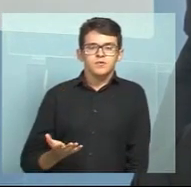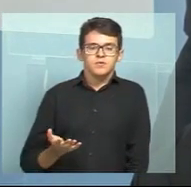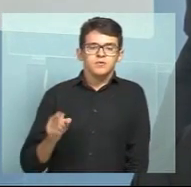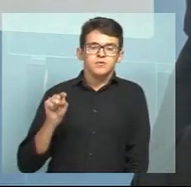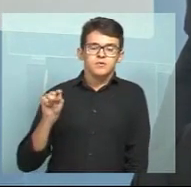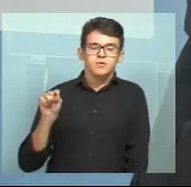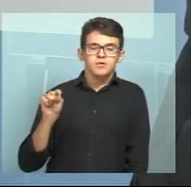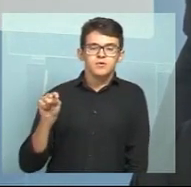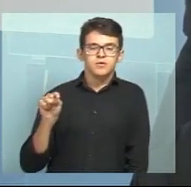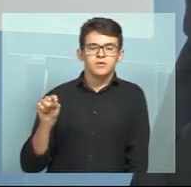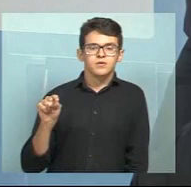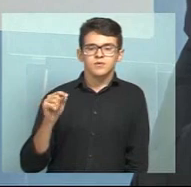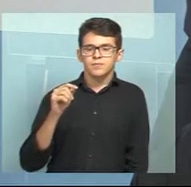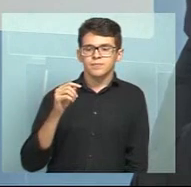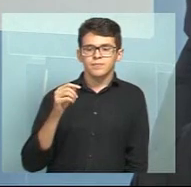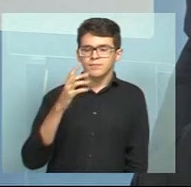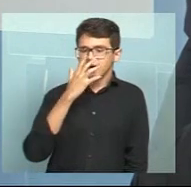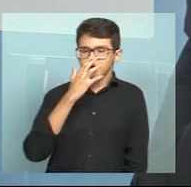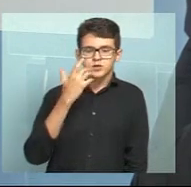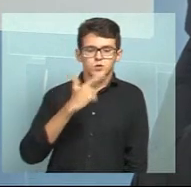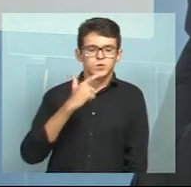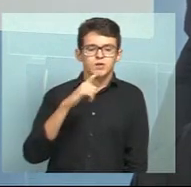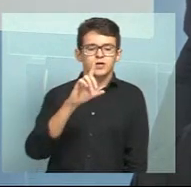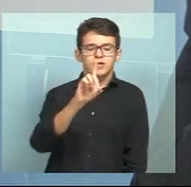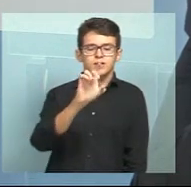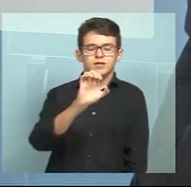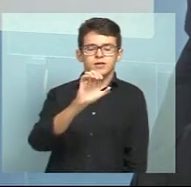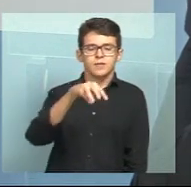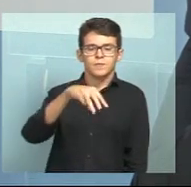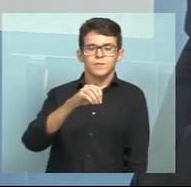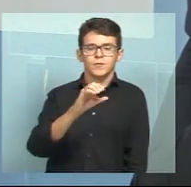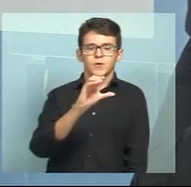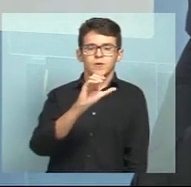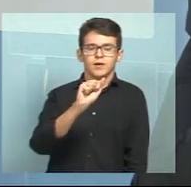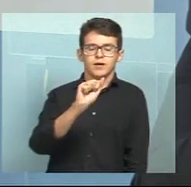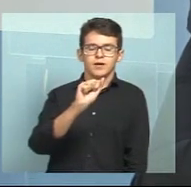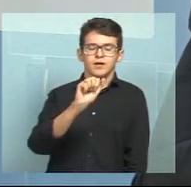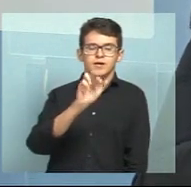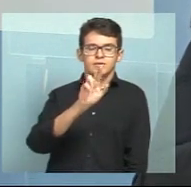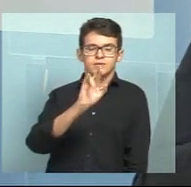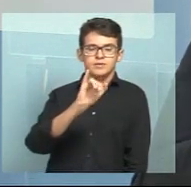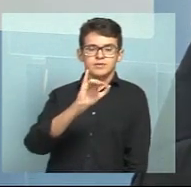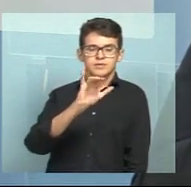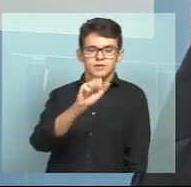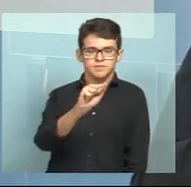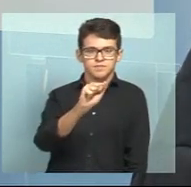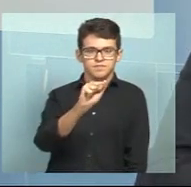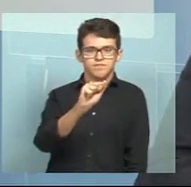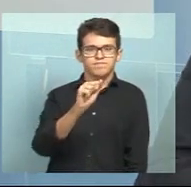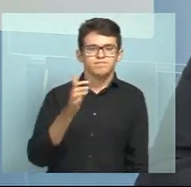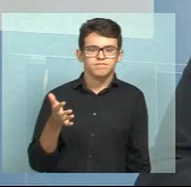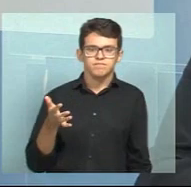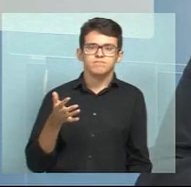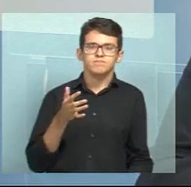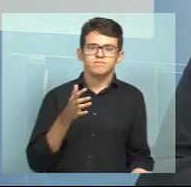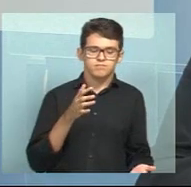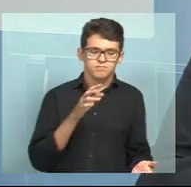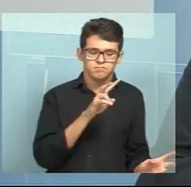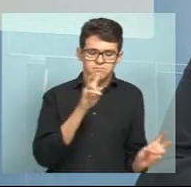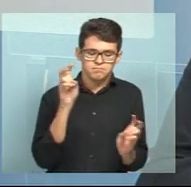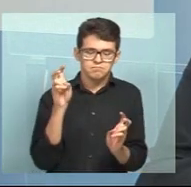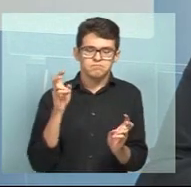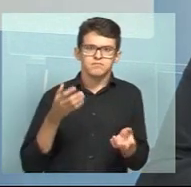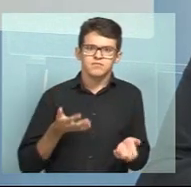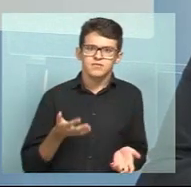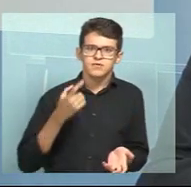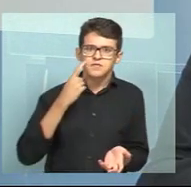nesse país é antidemocrático e tem lado, seguiu Stedley. Eu vou parar bem aqui. Como é que uma